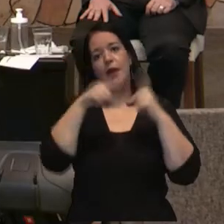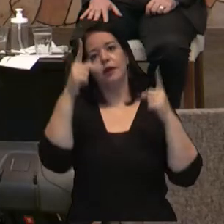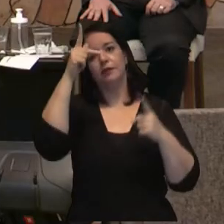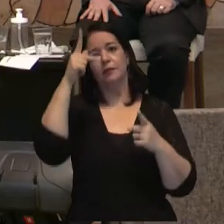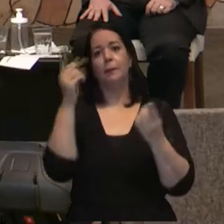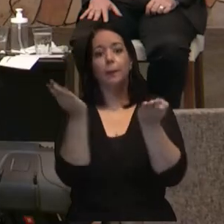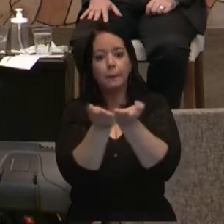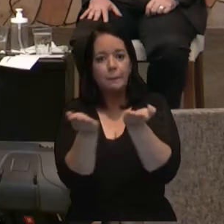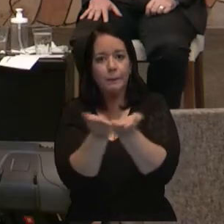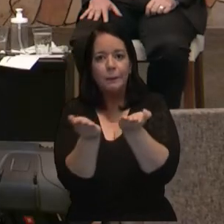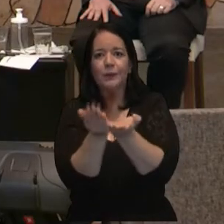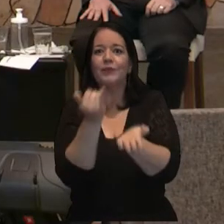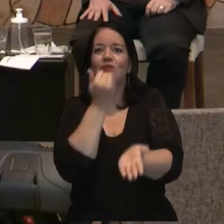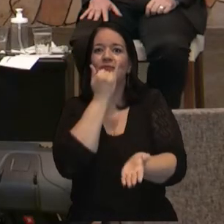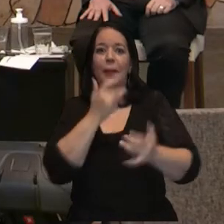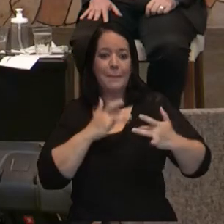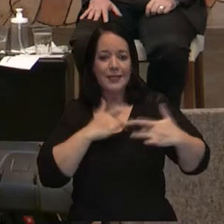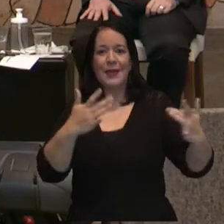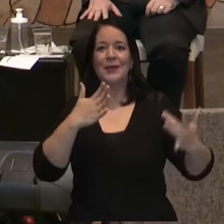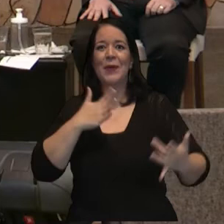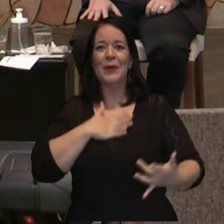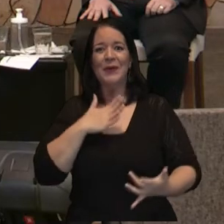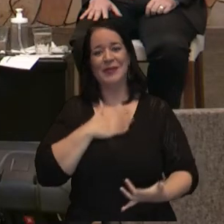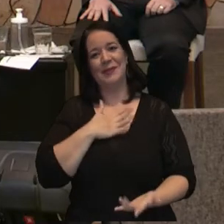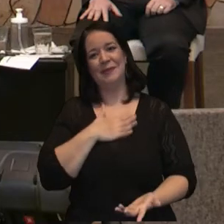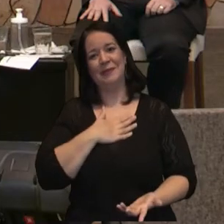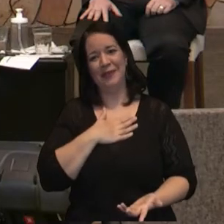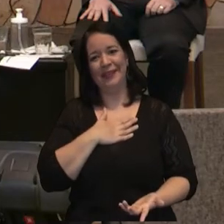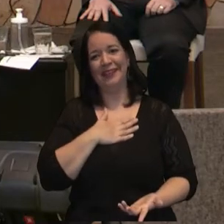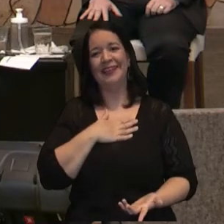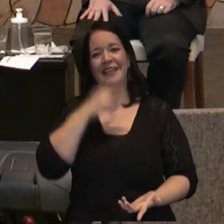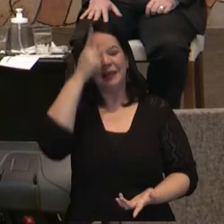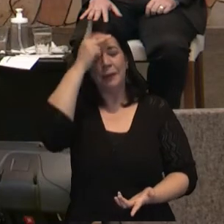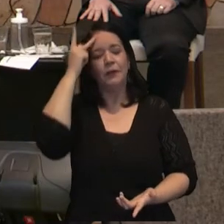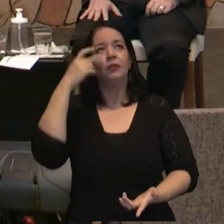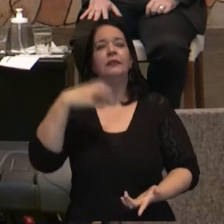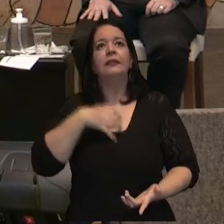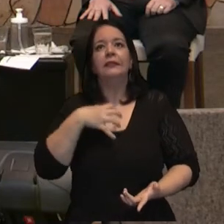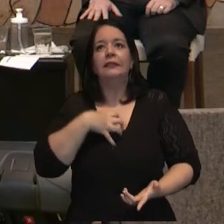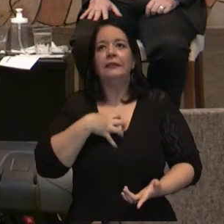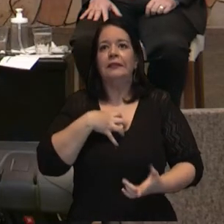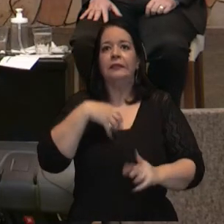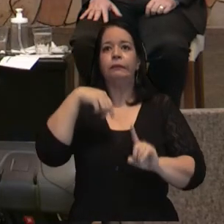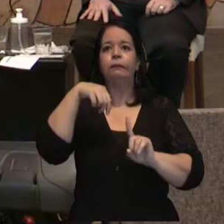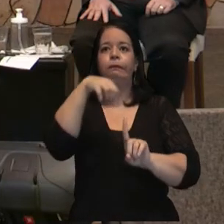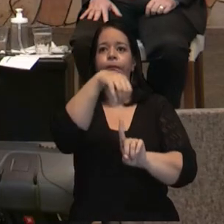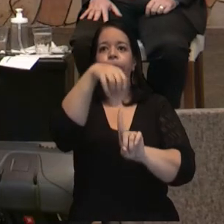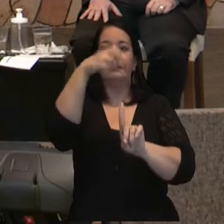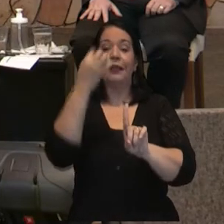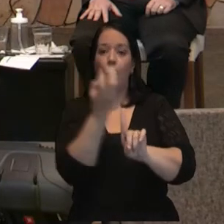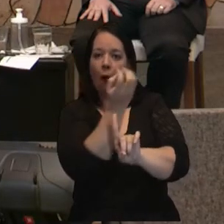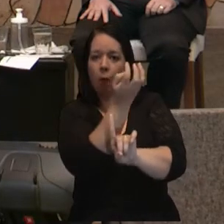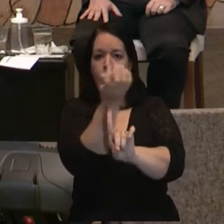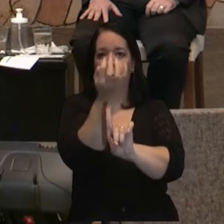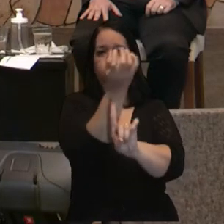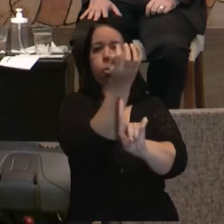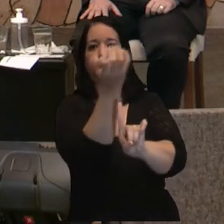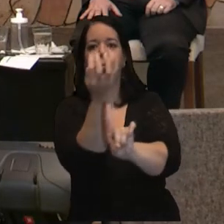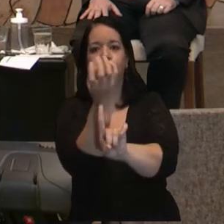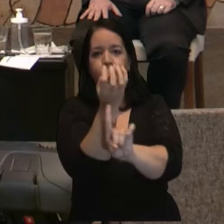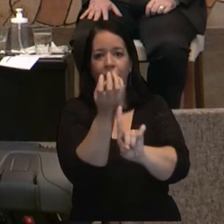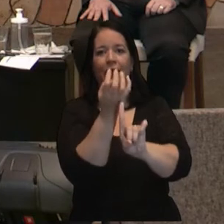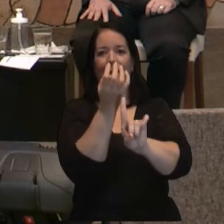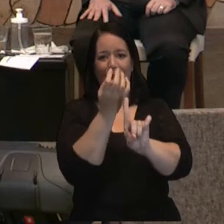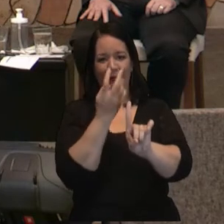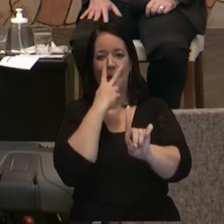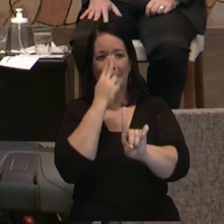fui alcançado pela graça salvadora de Jesus Cristo. E todos nós temos motivo, meus irmãos, para andarmos com,